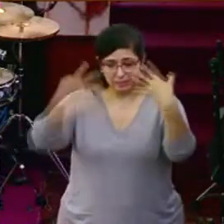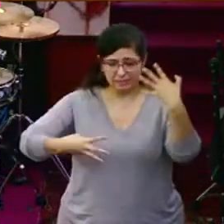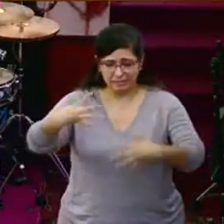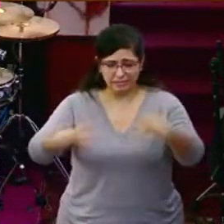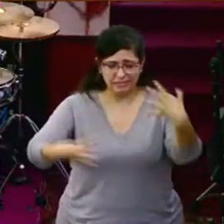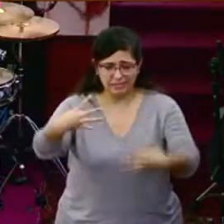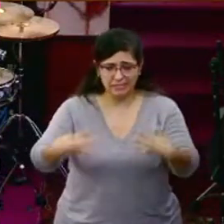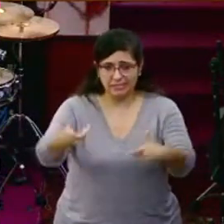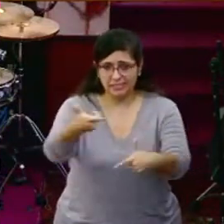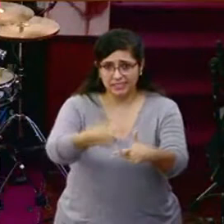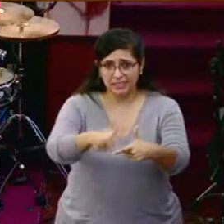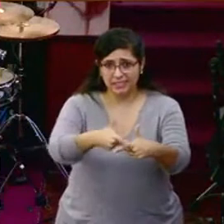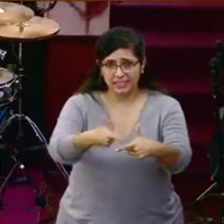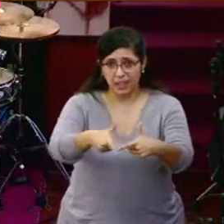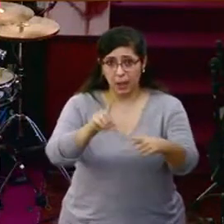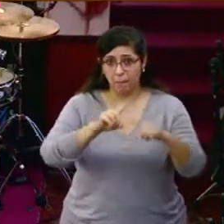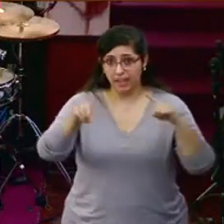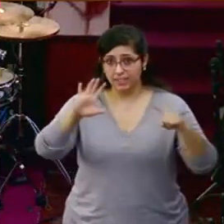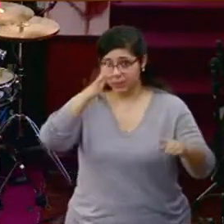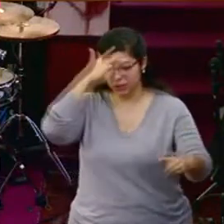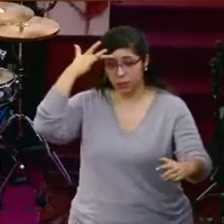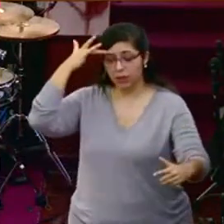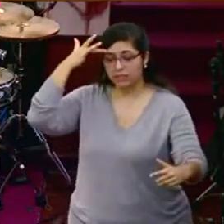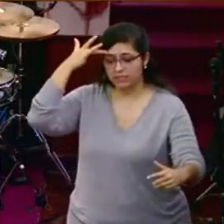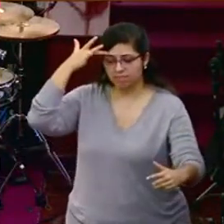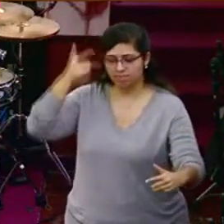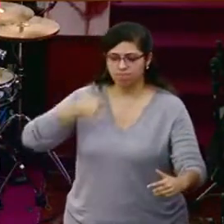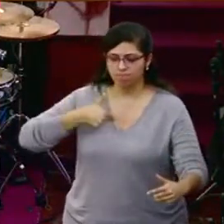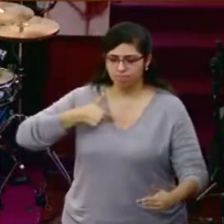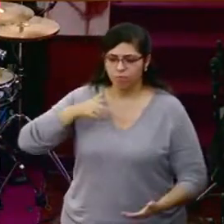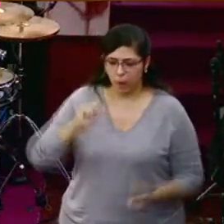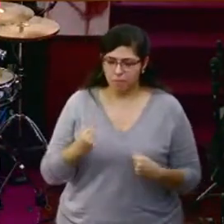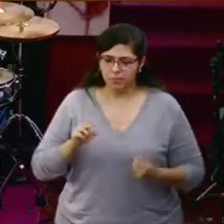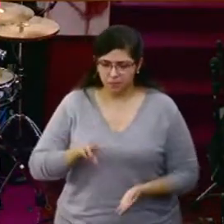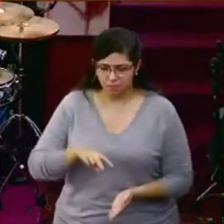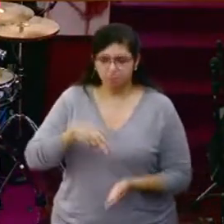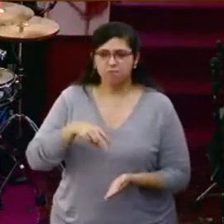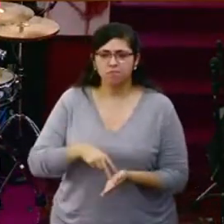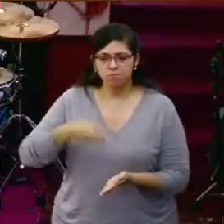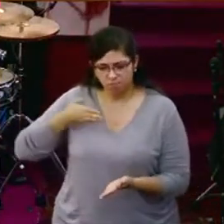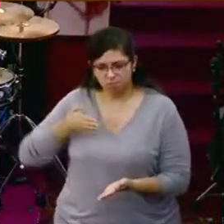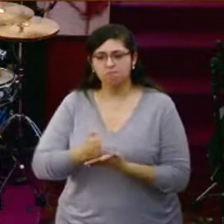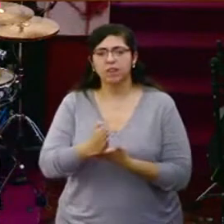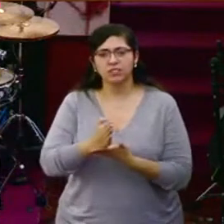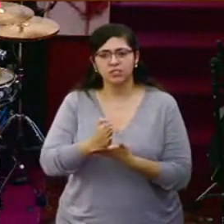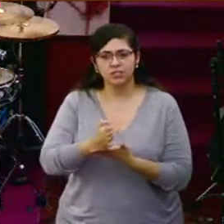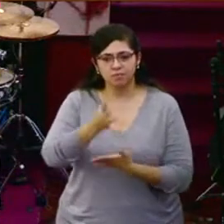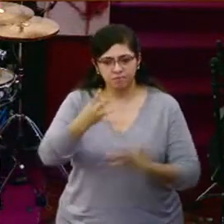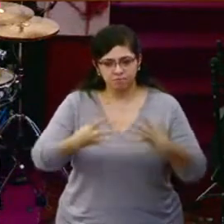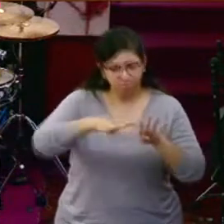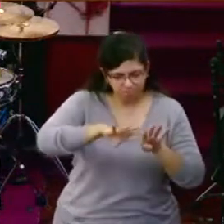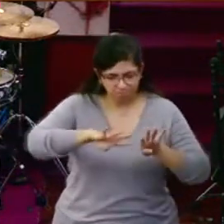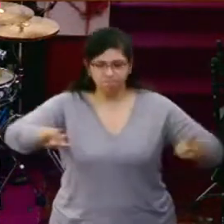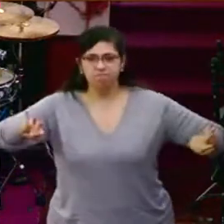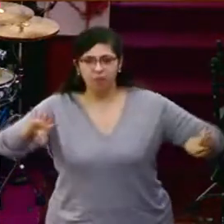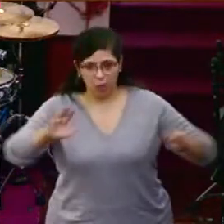encontram tipo de força para dizer eu preciso ir em frente eu vou fazer isso outras pessoas